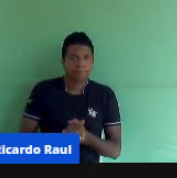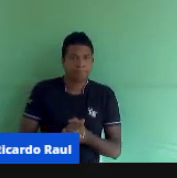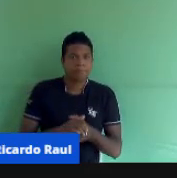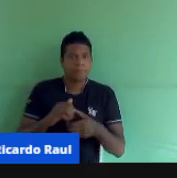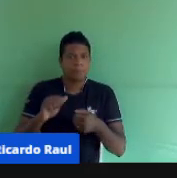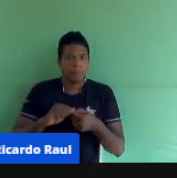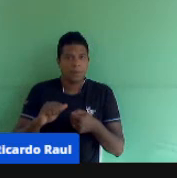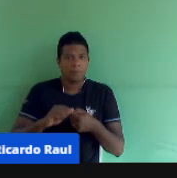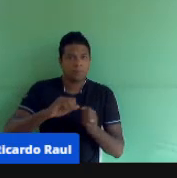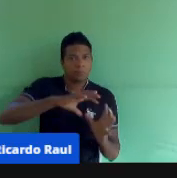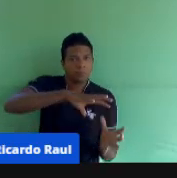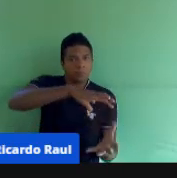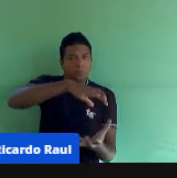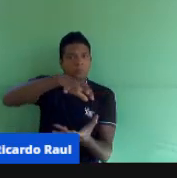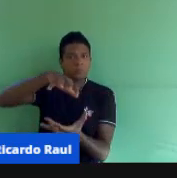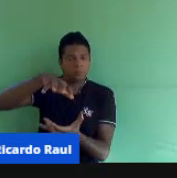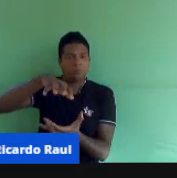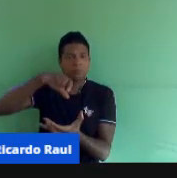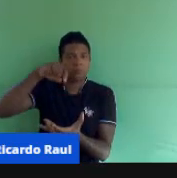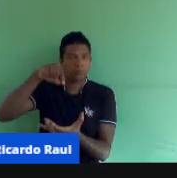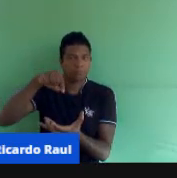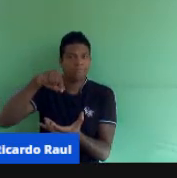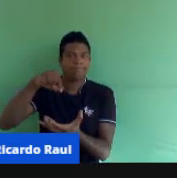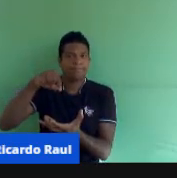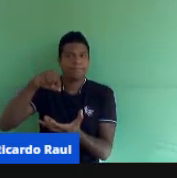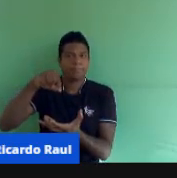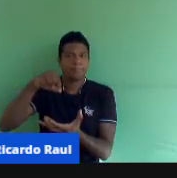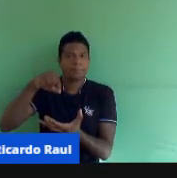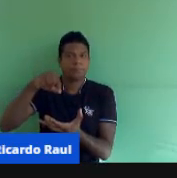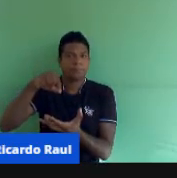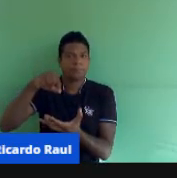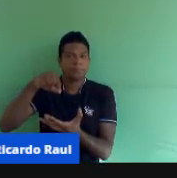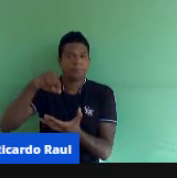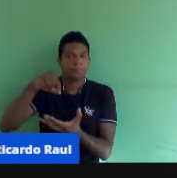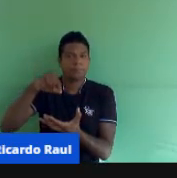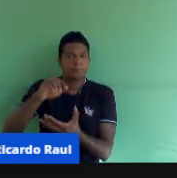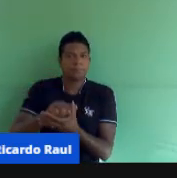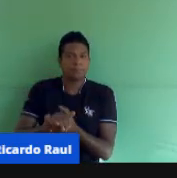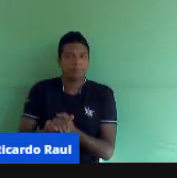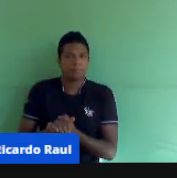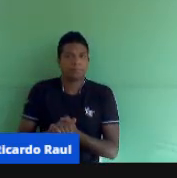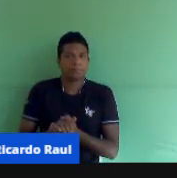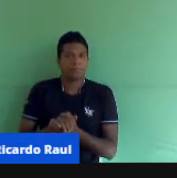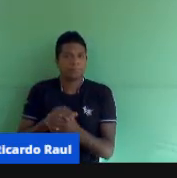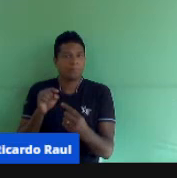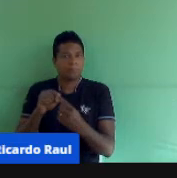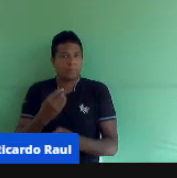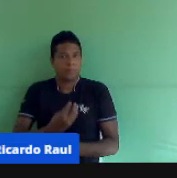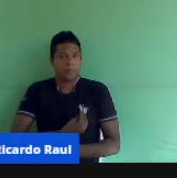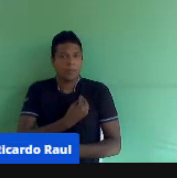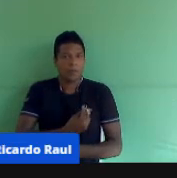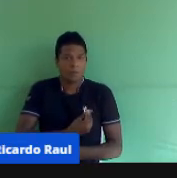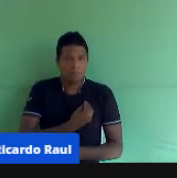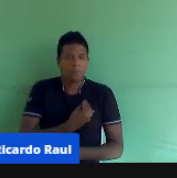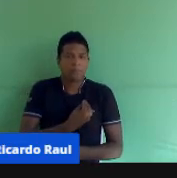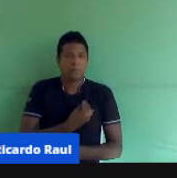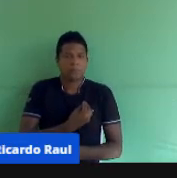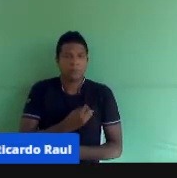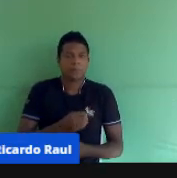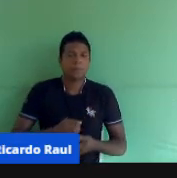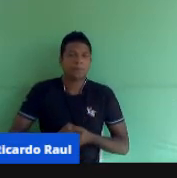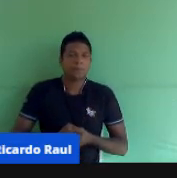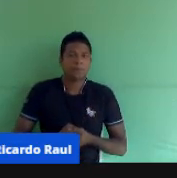tem no global, obviamente que vão, né, de certa forma, atingir o seu meio de vida também, a sua particularidade.